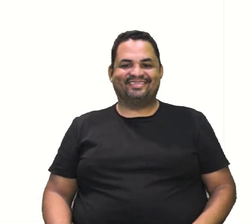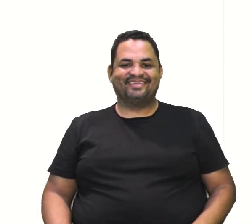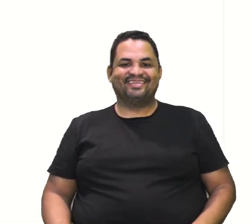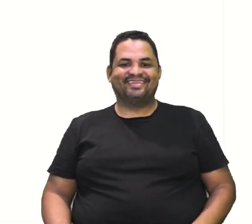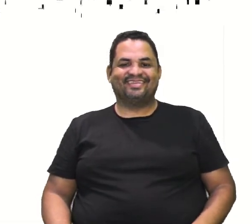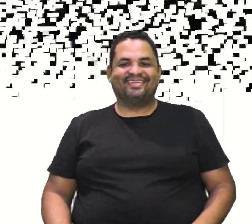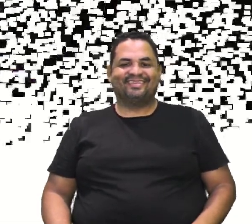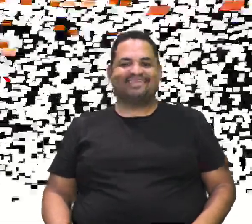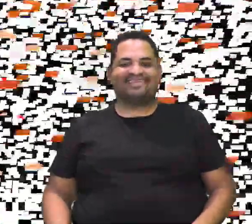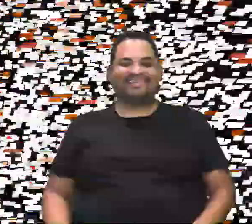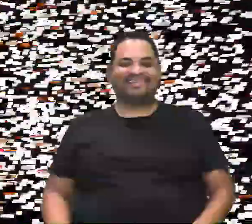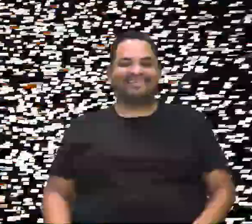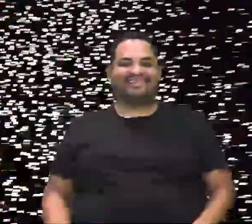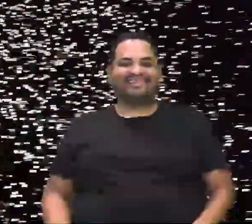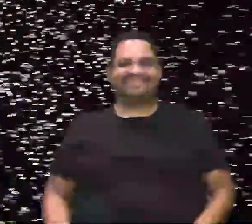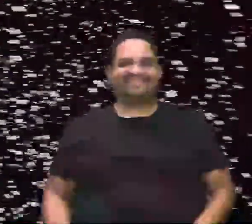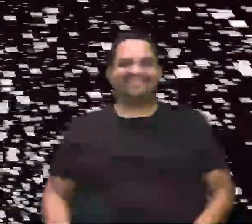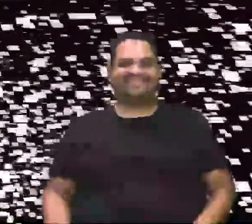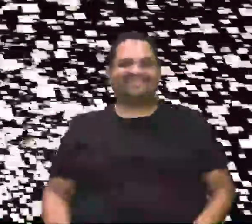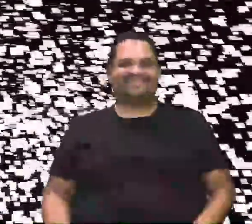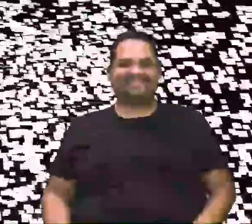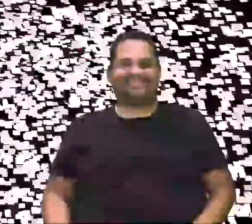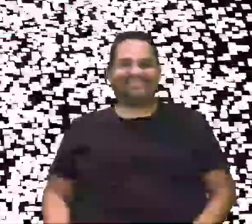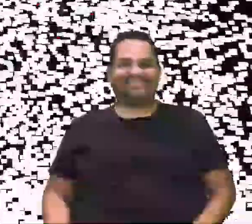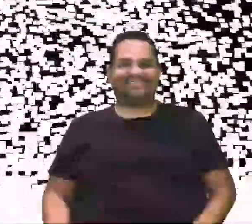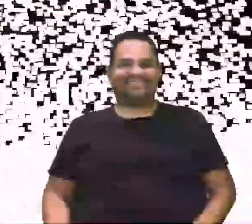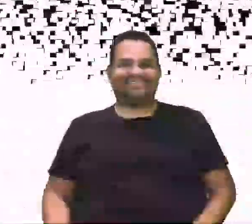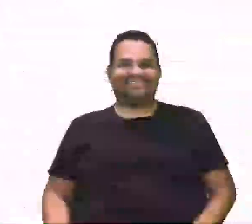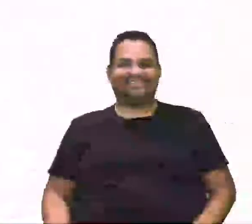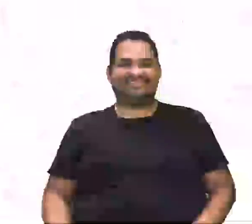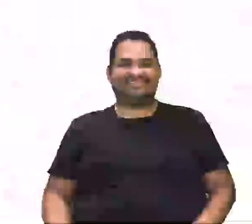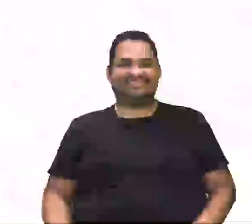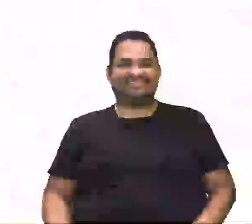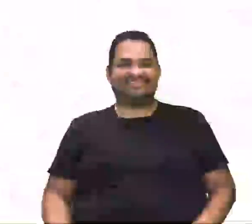Vamos lá, que tem hora que trava. E